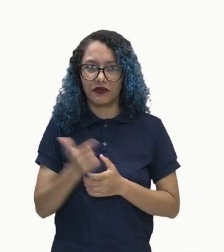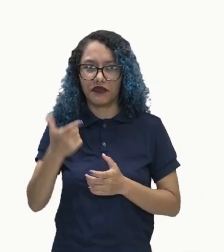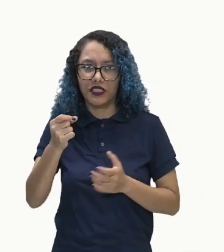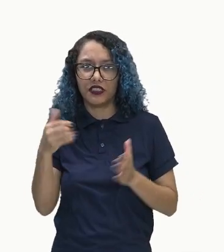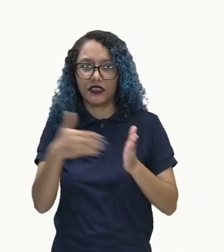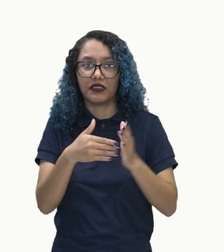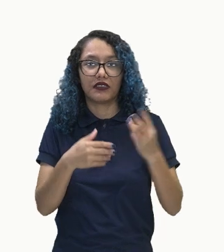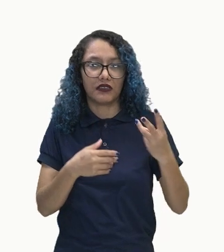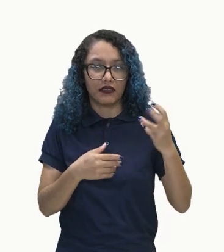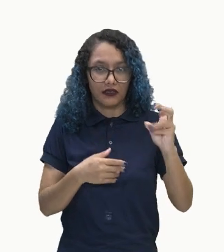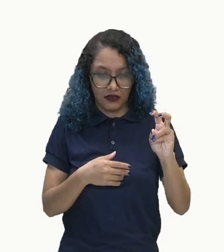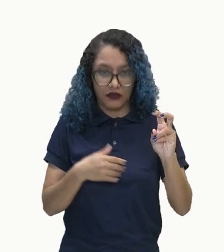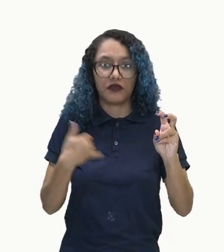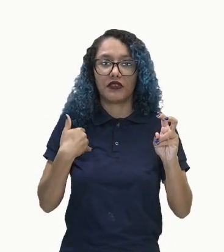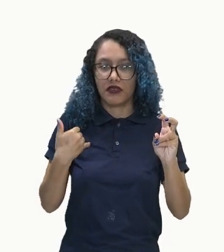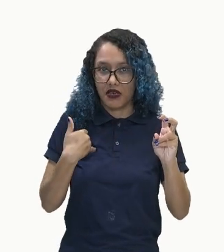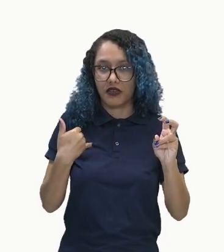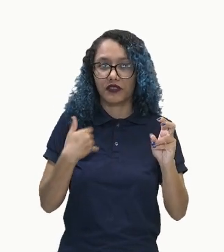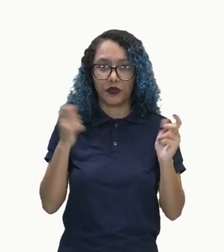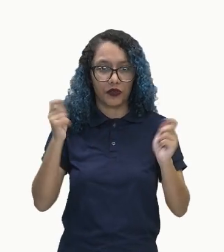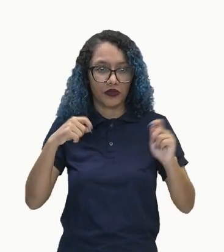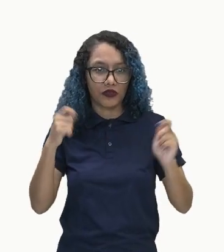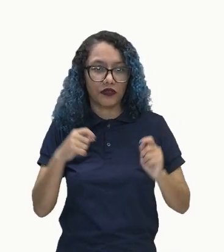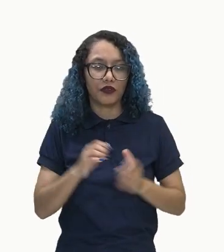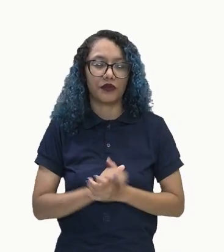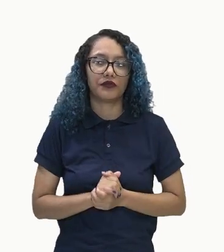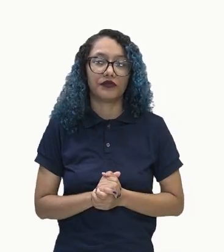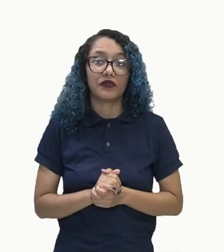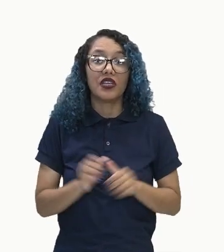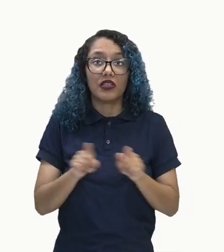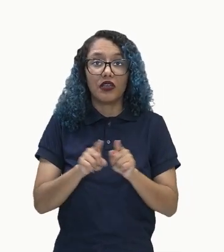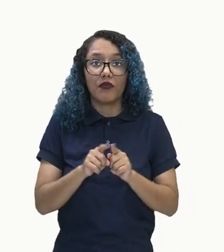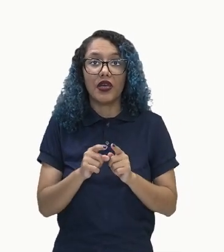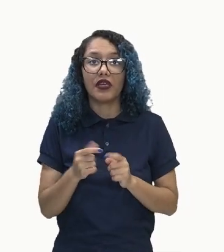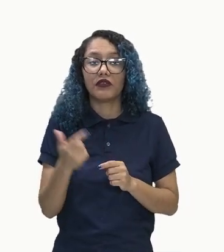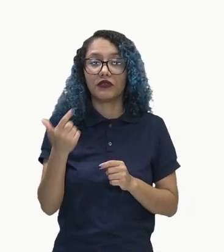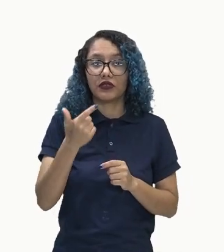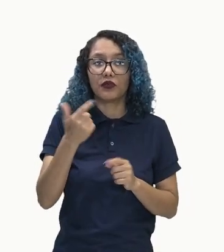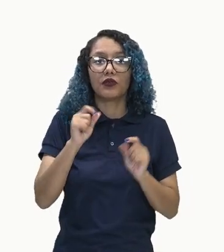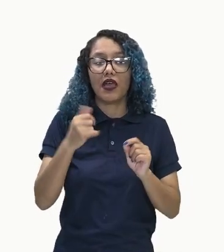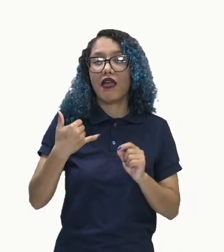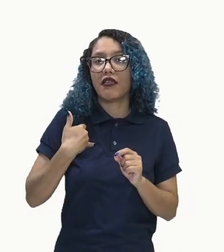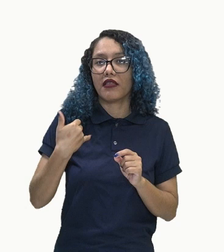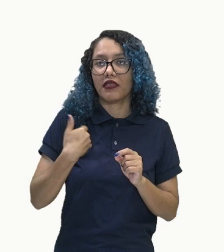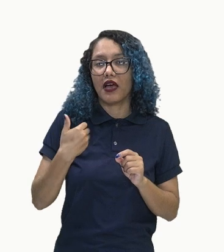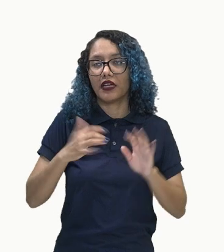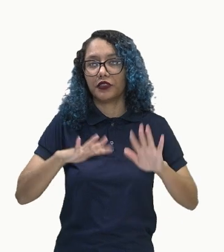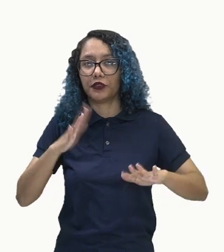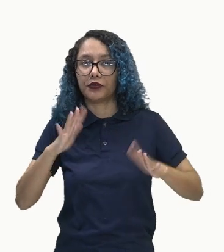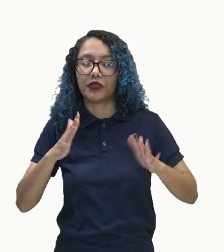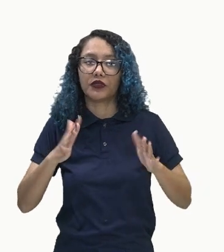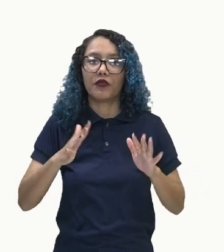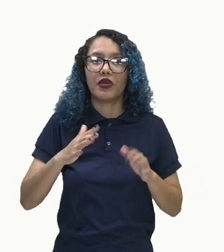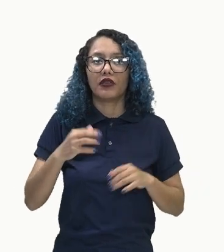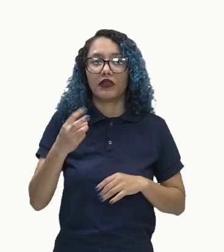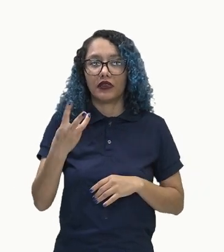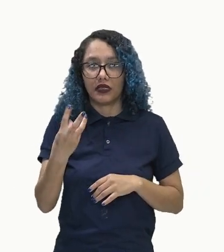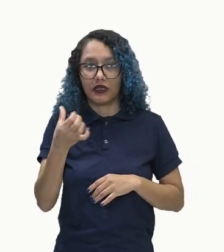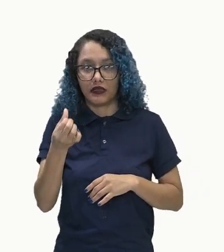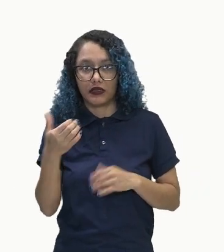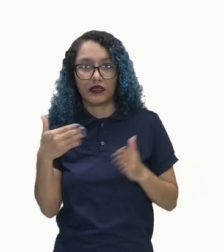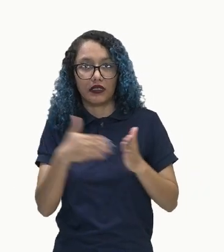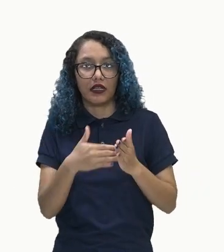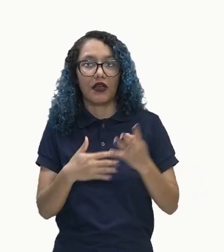55% dos registros, seguido, né, da população com a idade variando entre 36